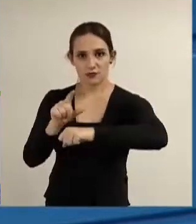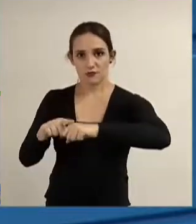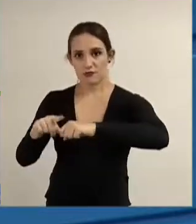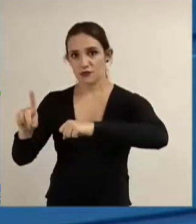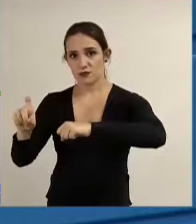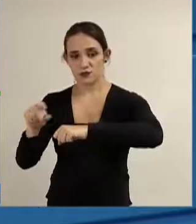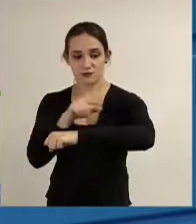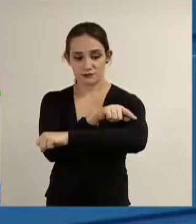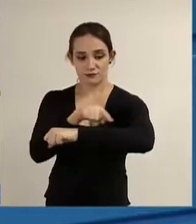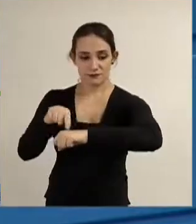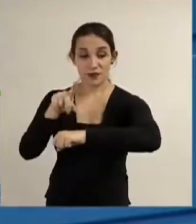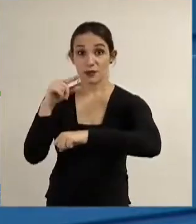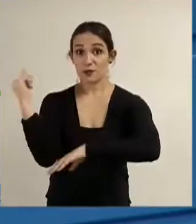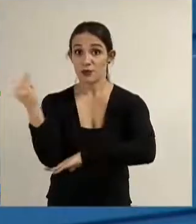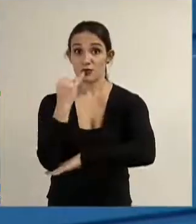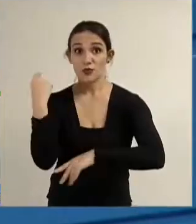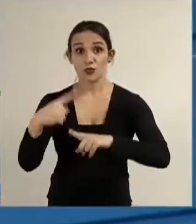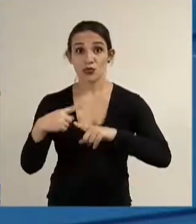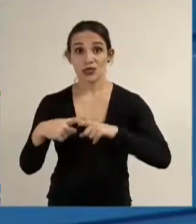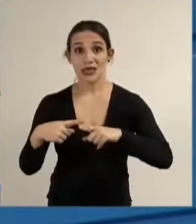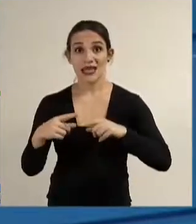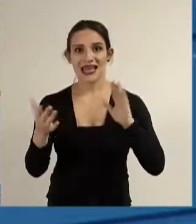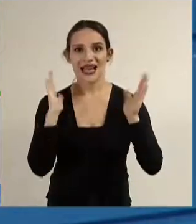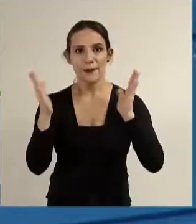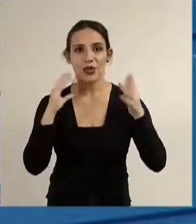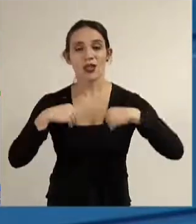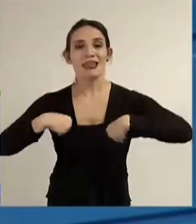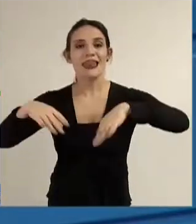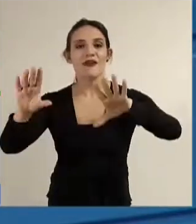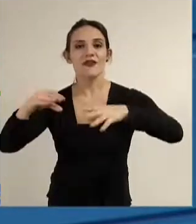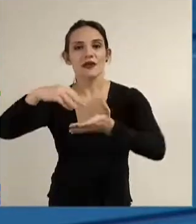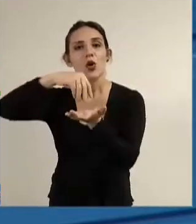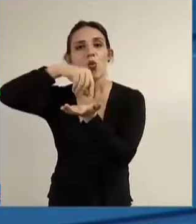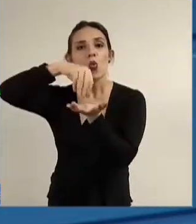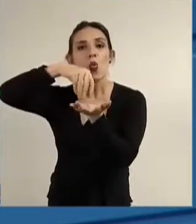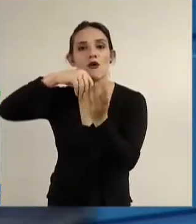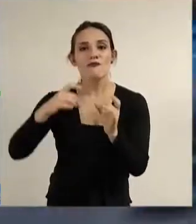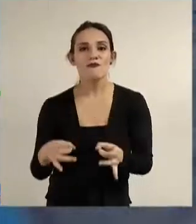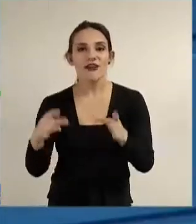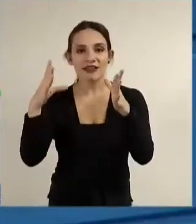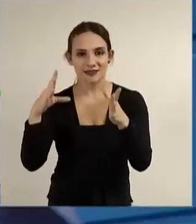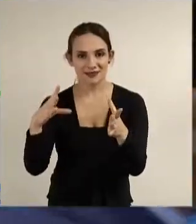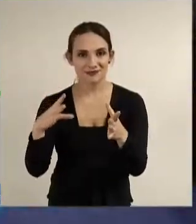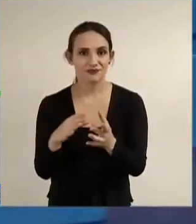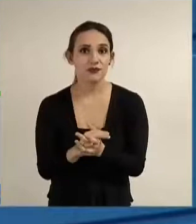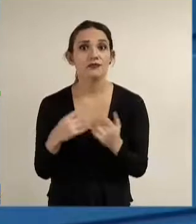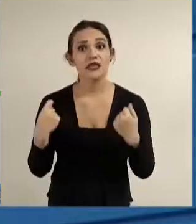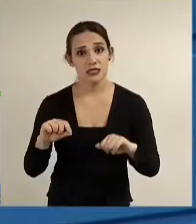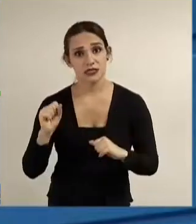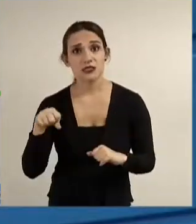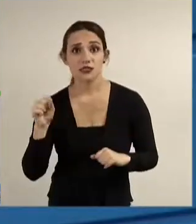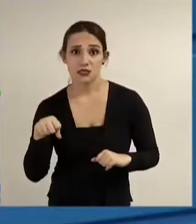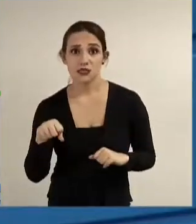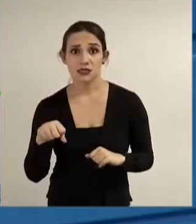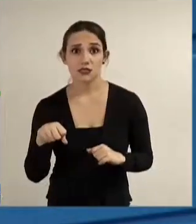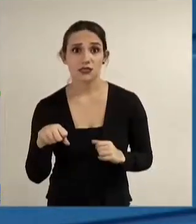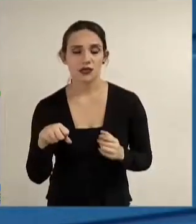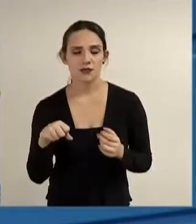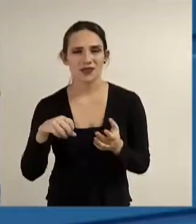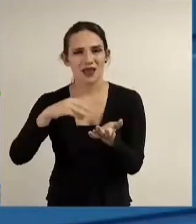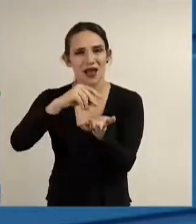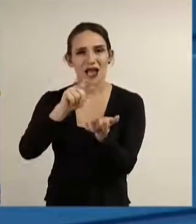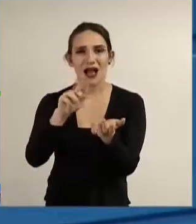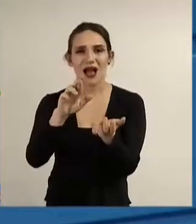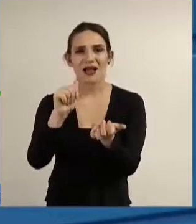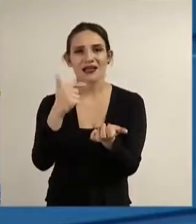É uma via importante, escoamento de grãos do nosso estado, necessita de urgentes reparos